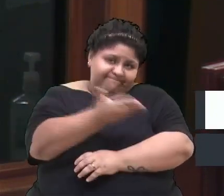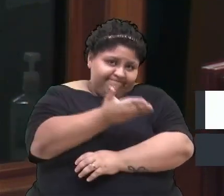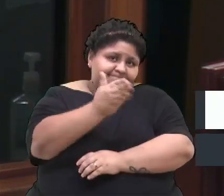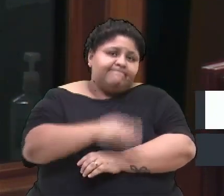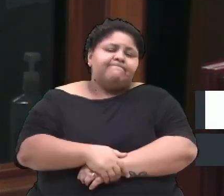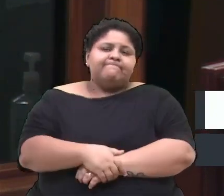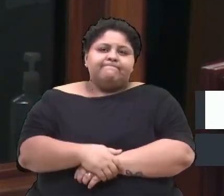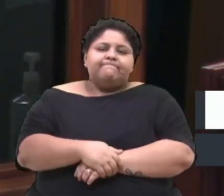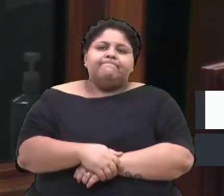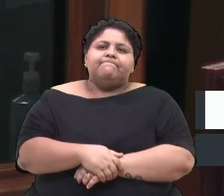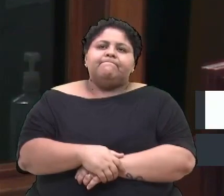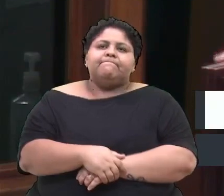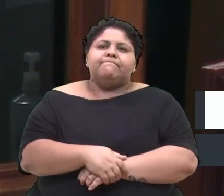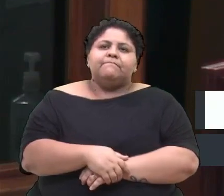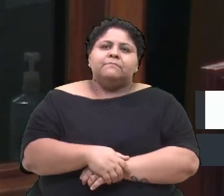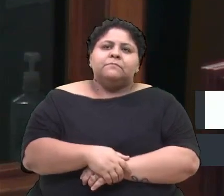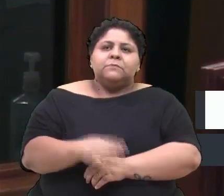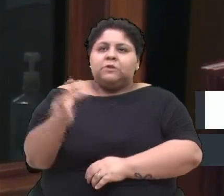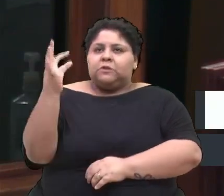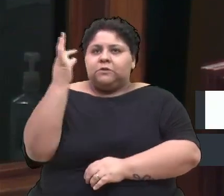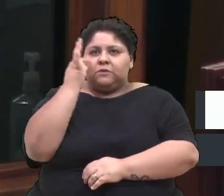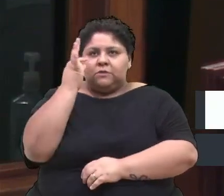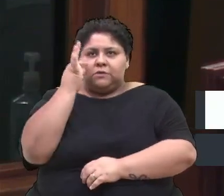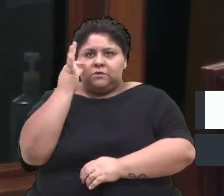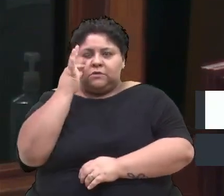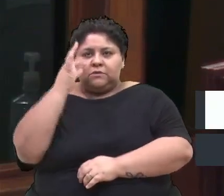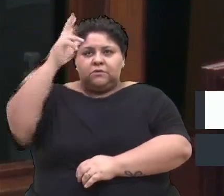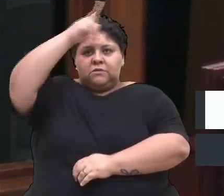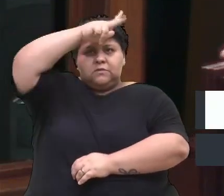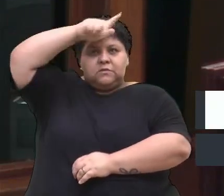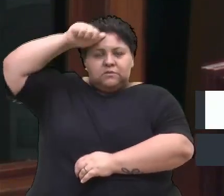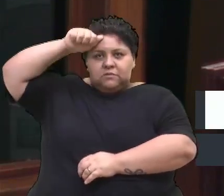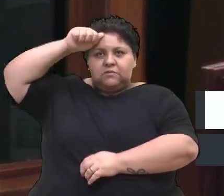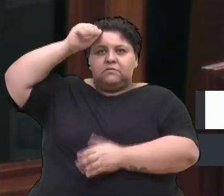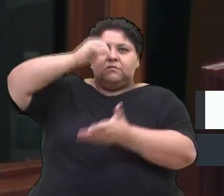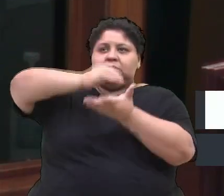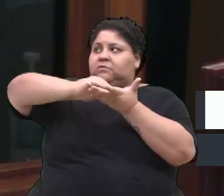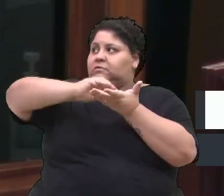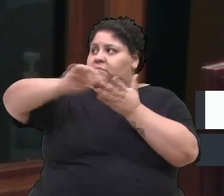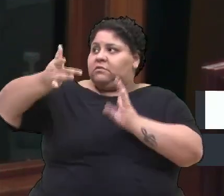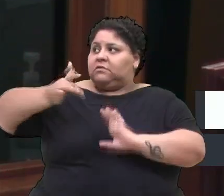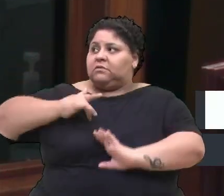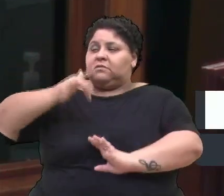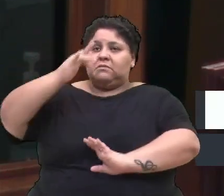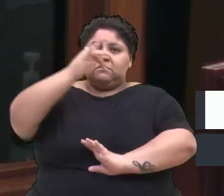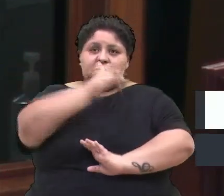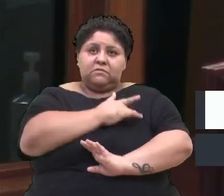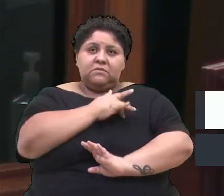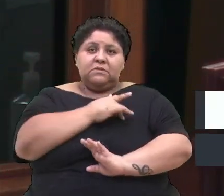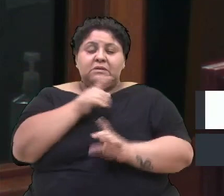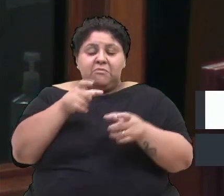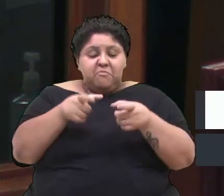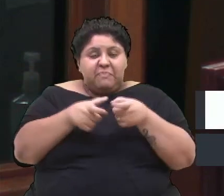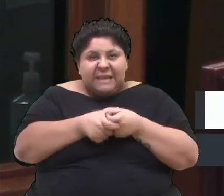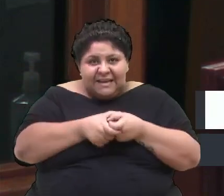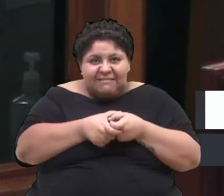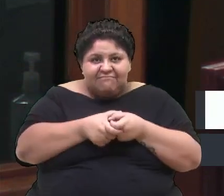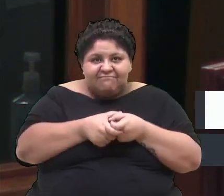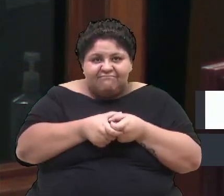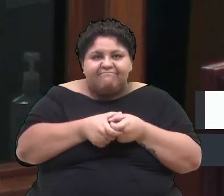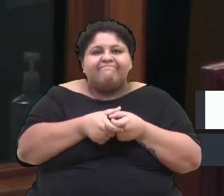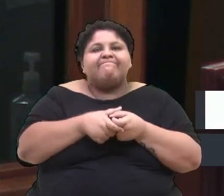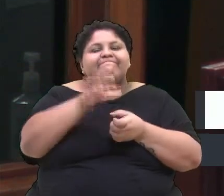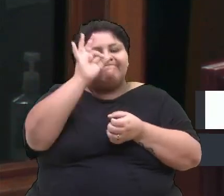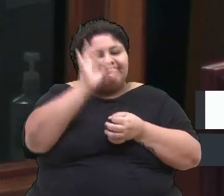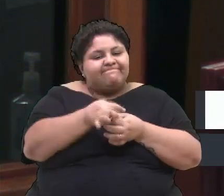manifestado, de que a presença dos prefeitos, dos secretários da saúde, seria muito pequena, e se confirmou. O